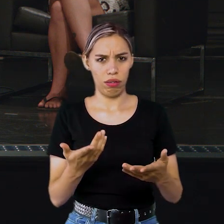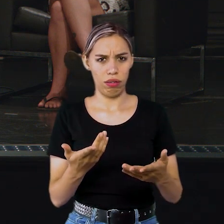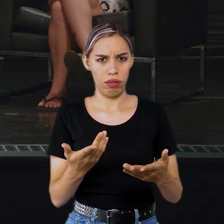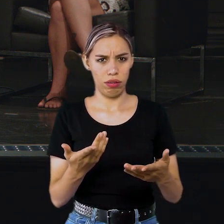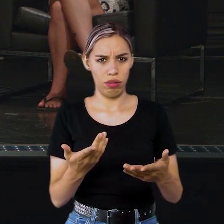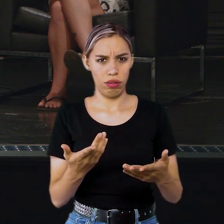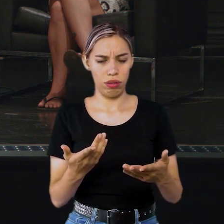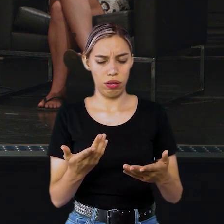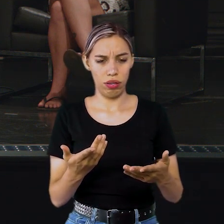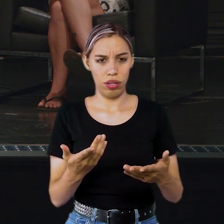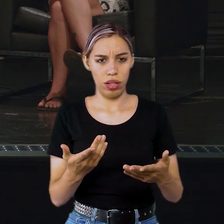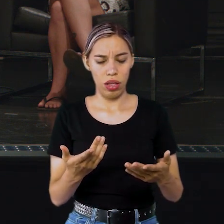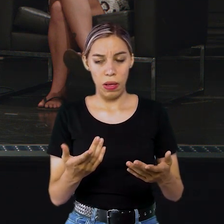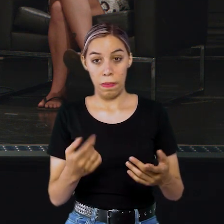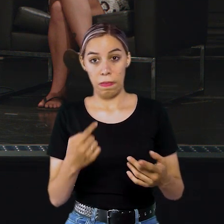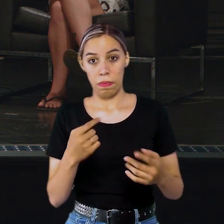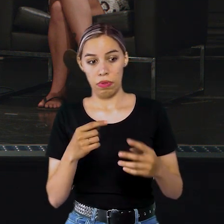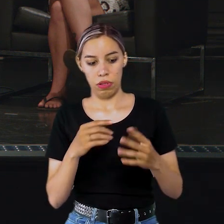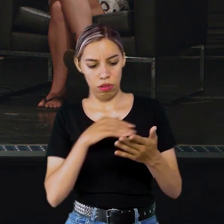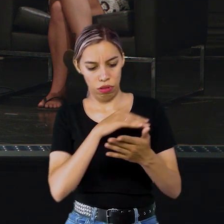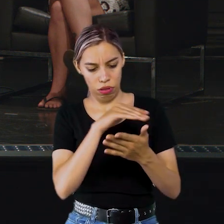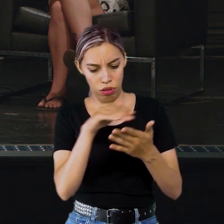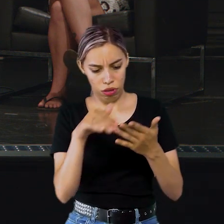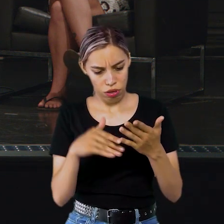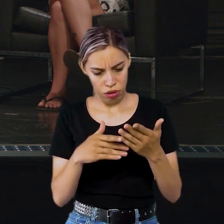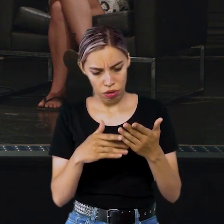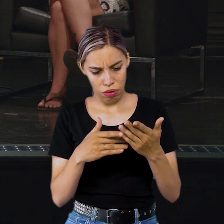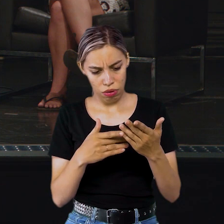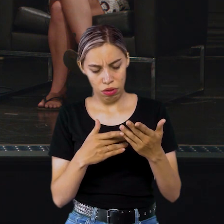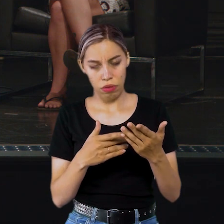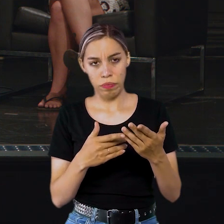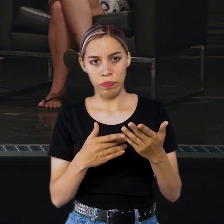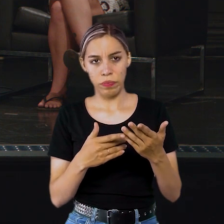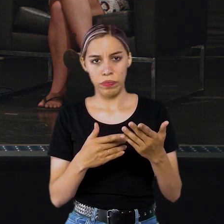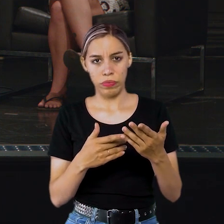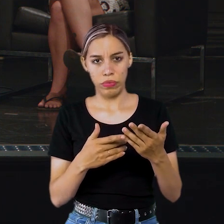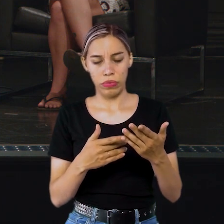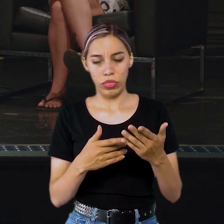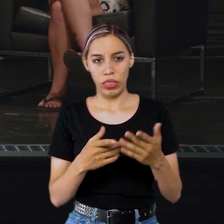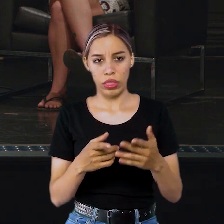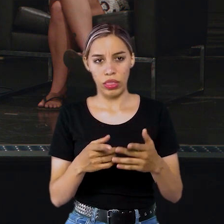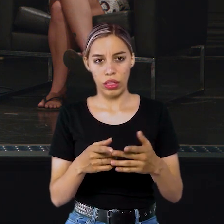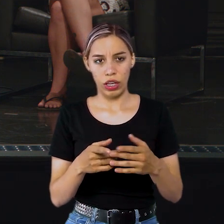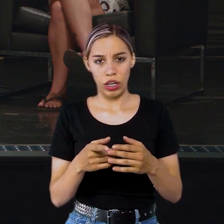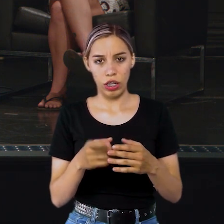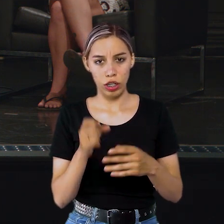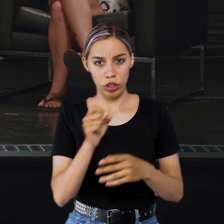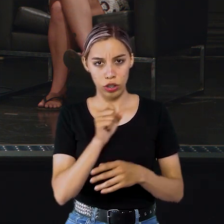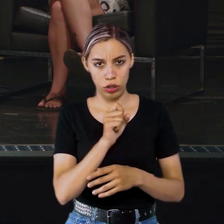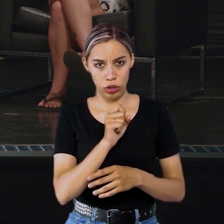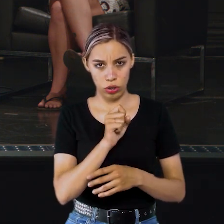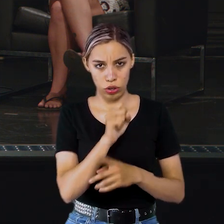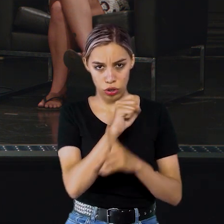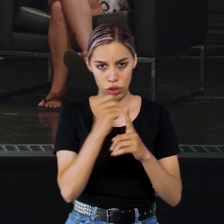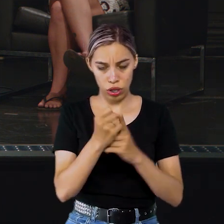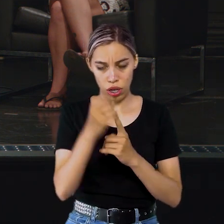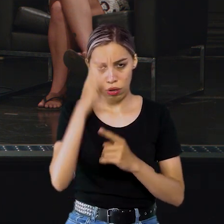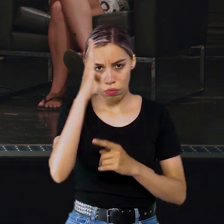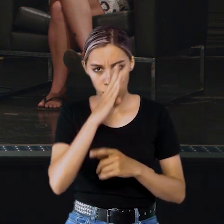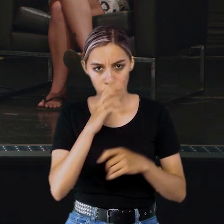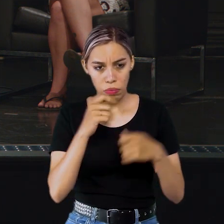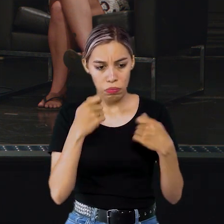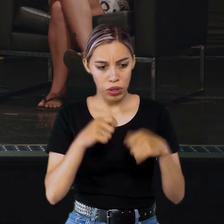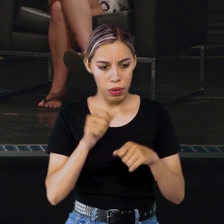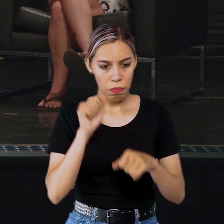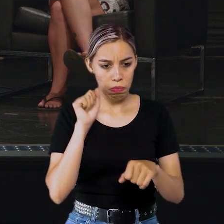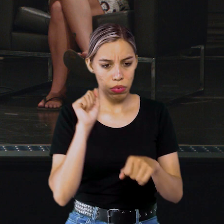plantas. Então, eu penso que a sociedade brasileira tem que passar a respeitar mais e parar de querer dar curso de xamanismo, usar